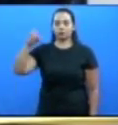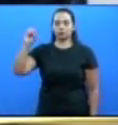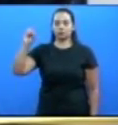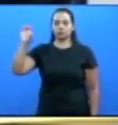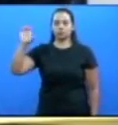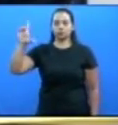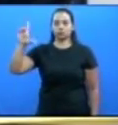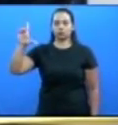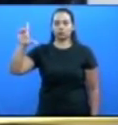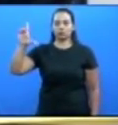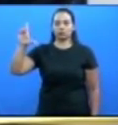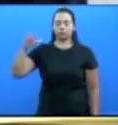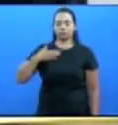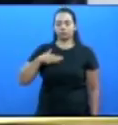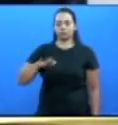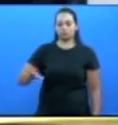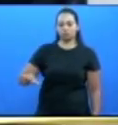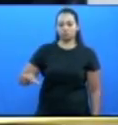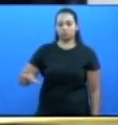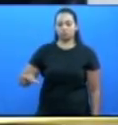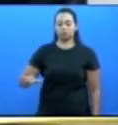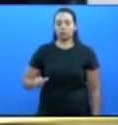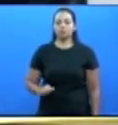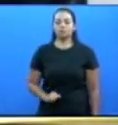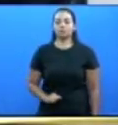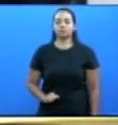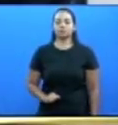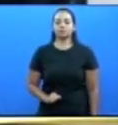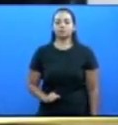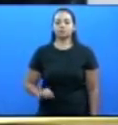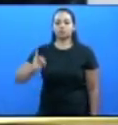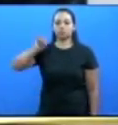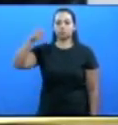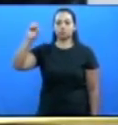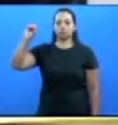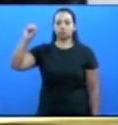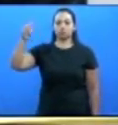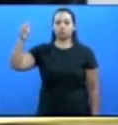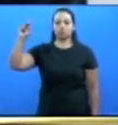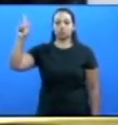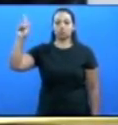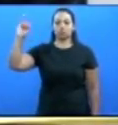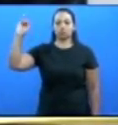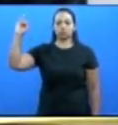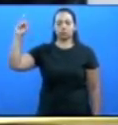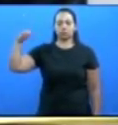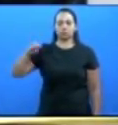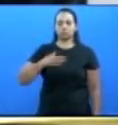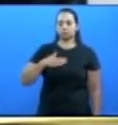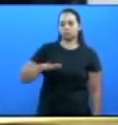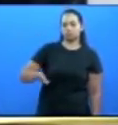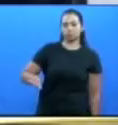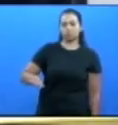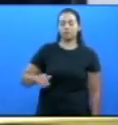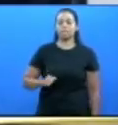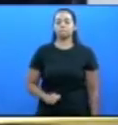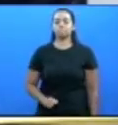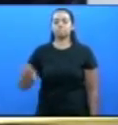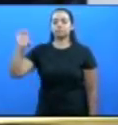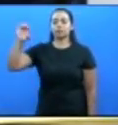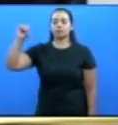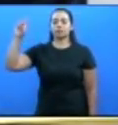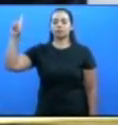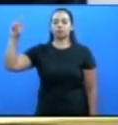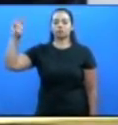Pratibanda? Abstém. Abstém-se. Joaquim Pereira de Castilho? Abstém-se. Edival